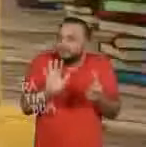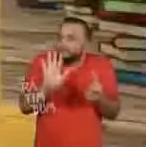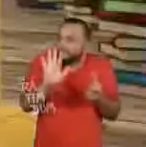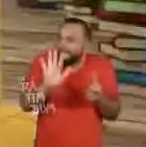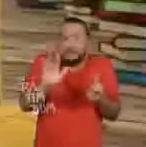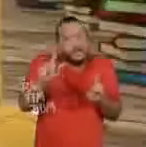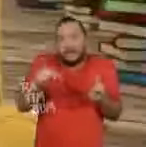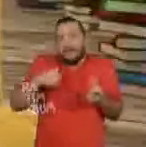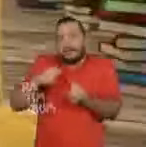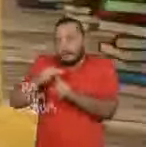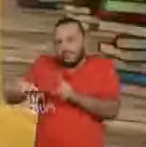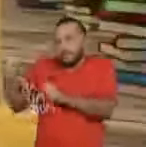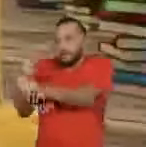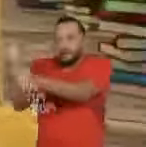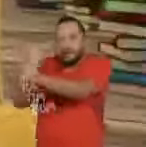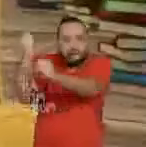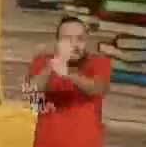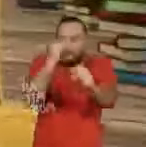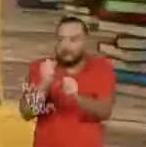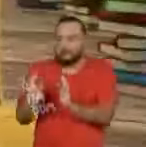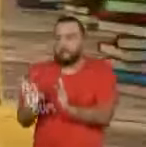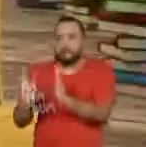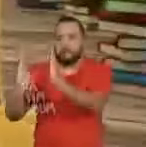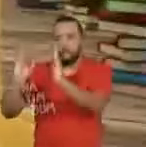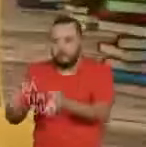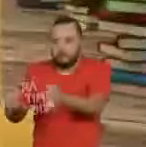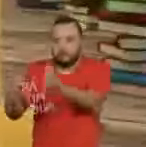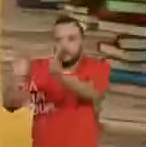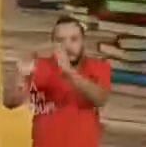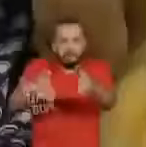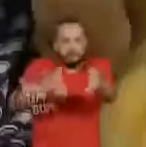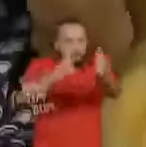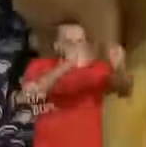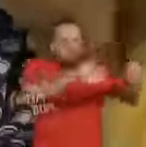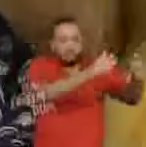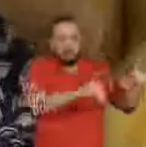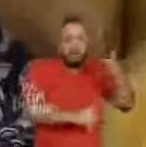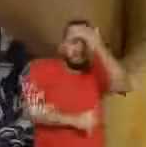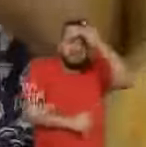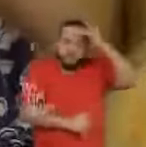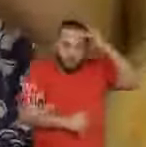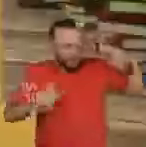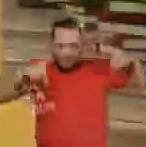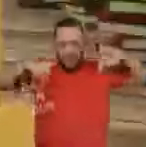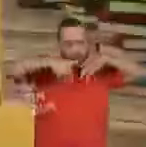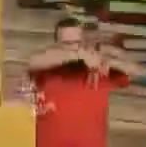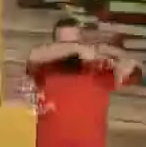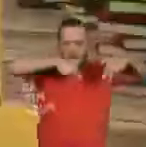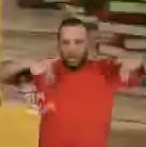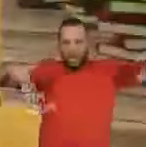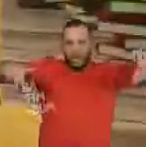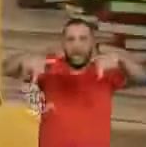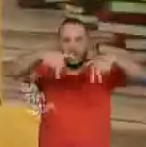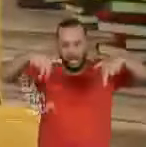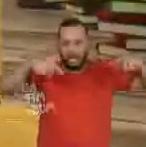não. É o mundo que havia crescido demais. E os homens, com seus passos cada vez mais apressados, seus